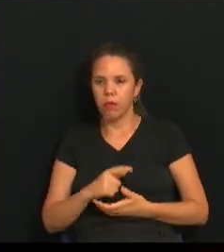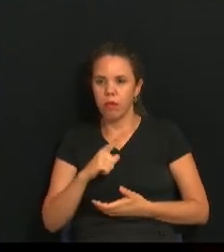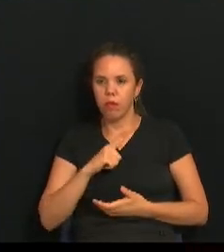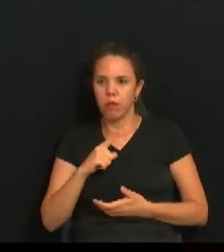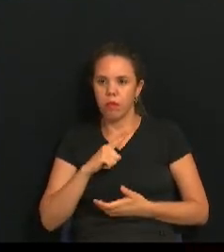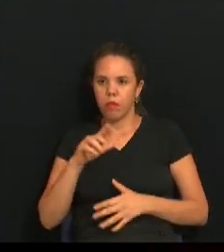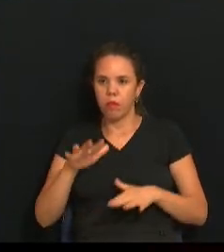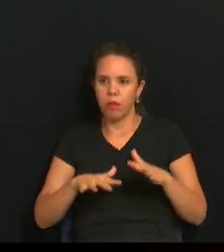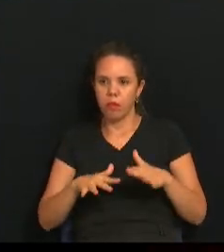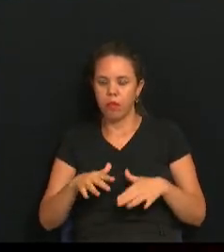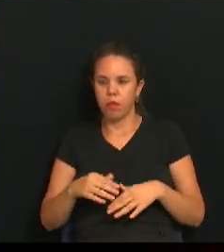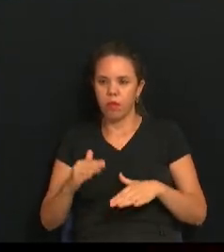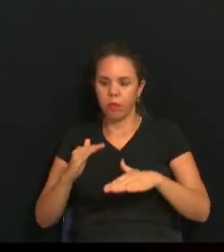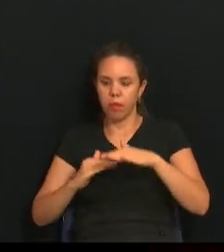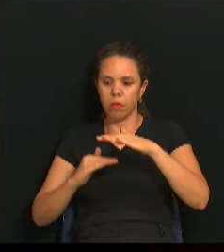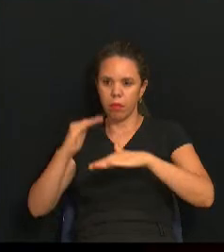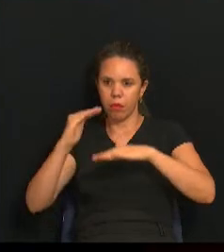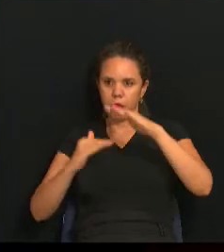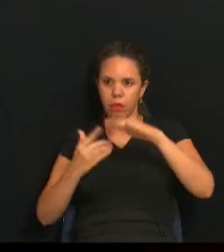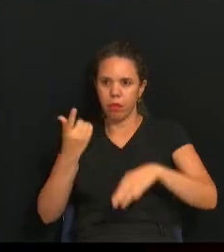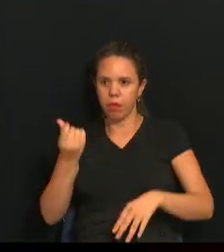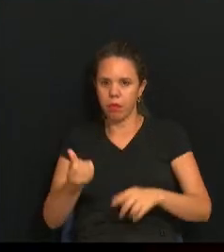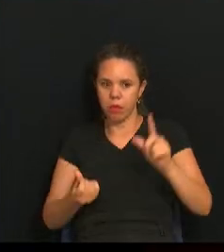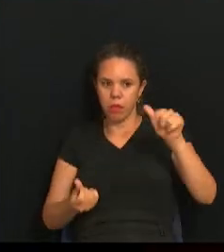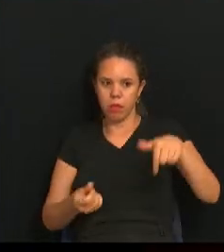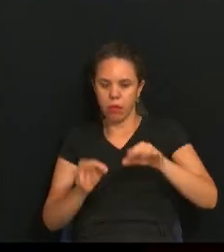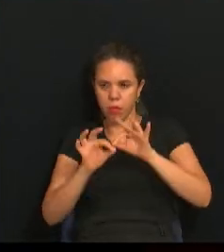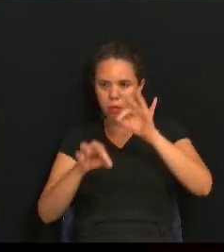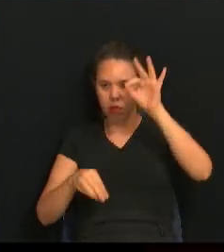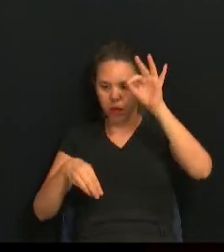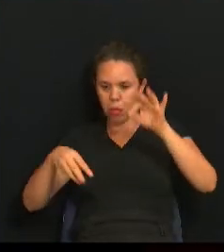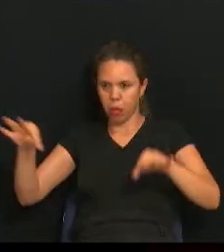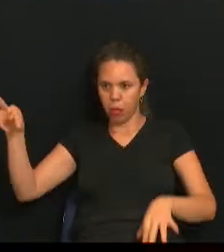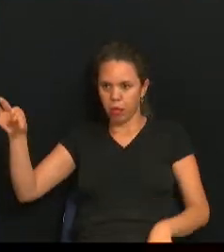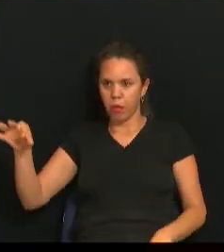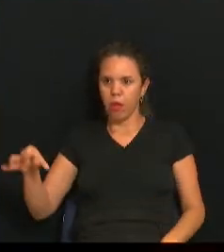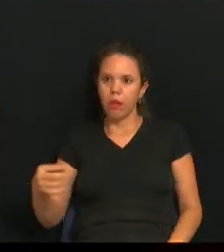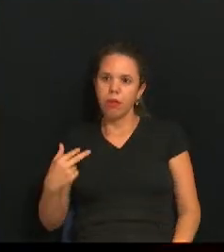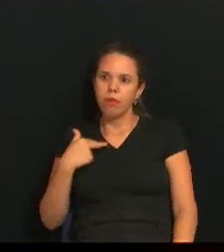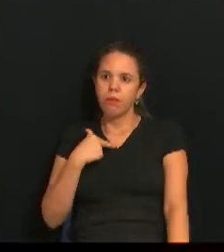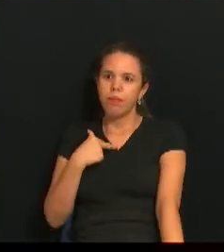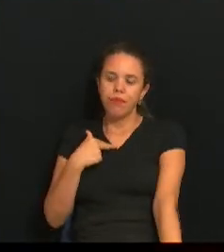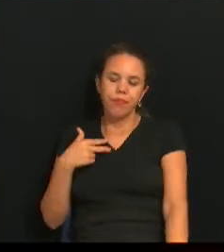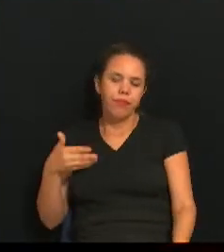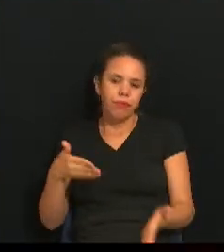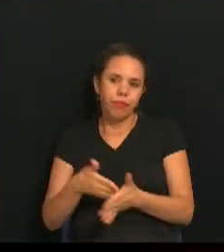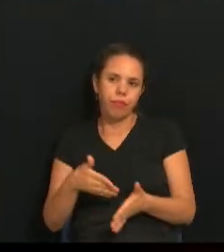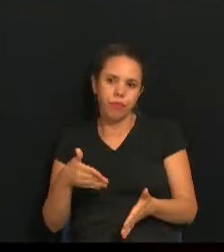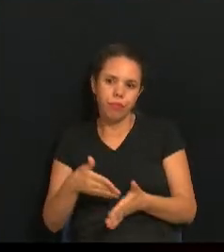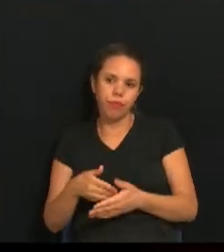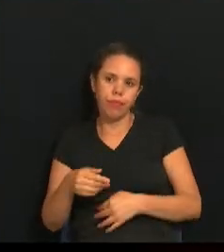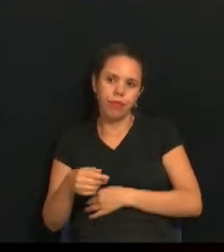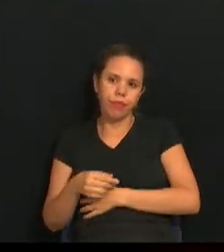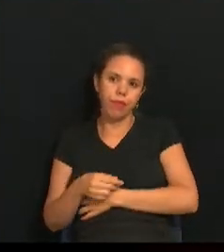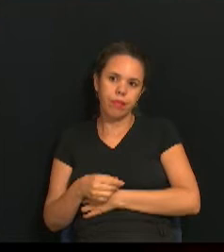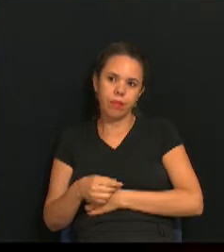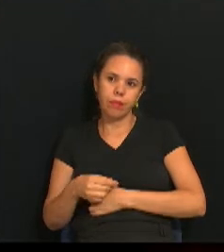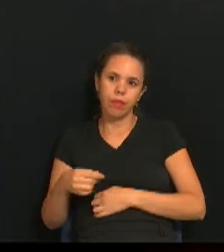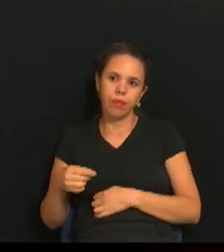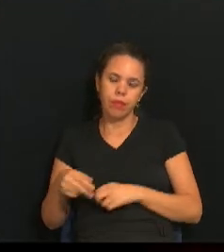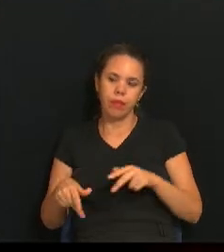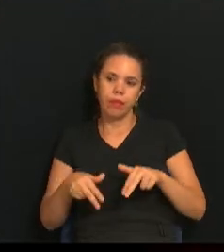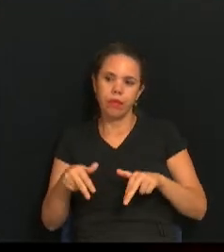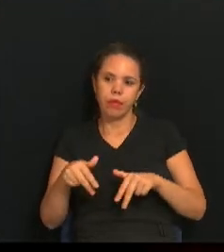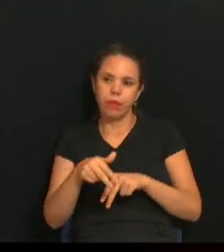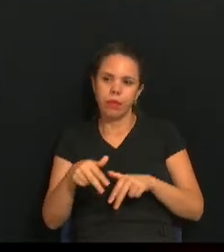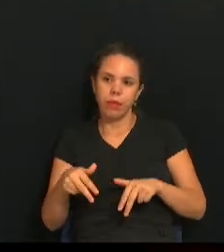com desníveis de 16, 17 metros, o qual impediria, em razão de uma restrição física territorial,